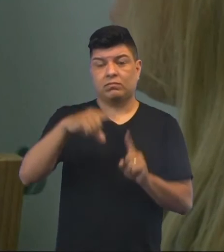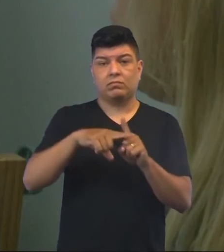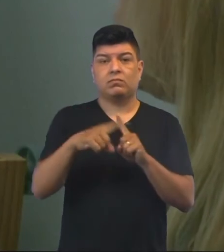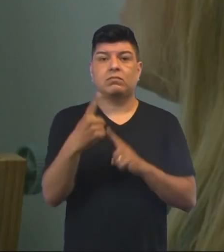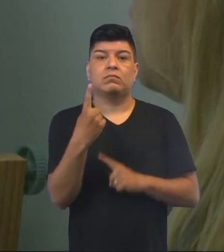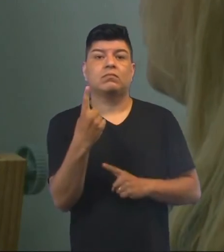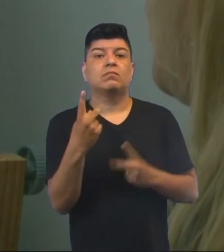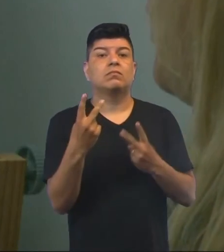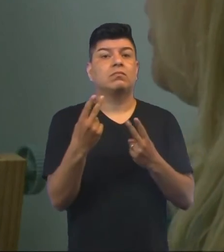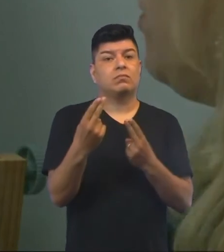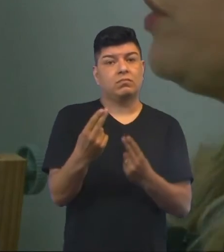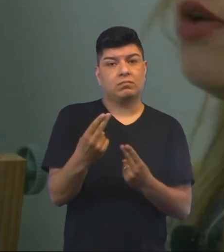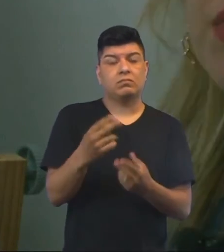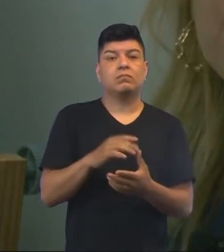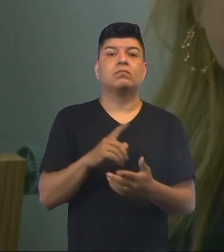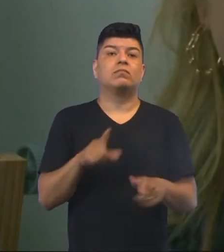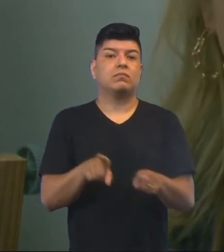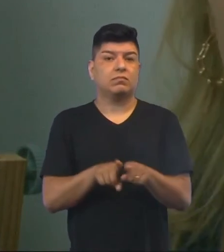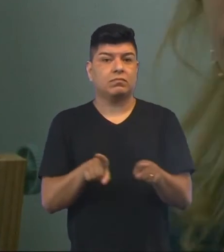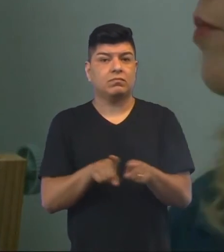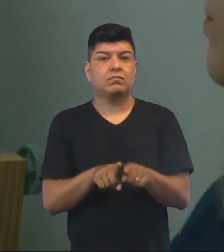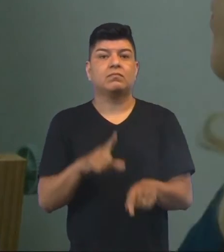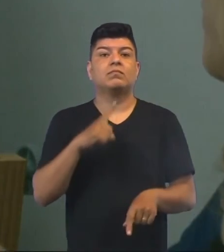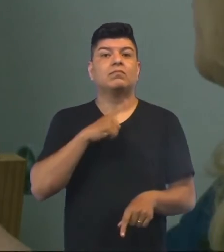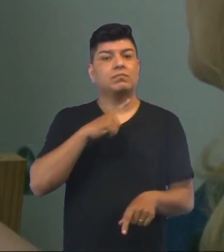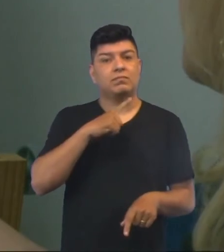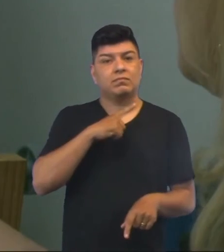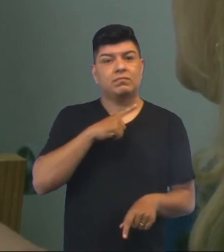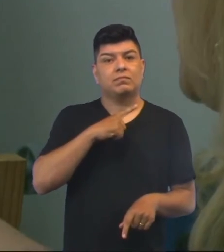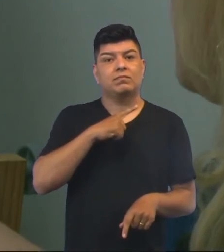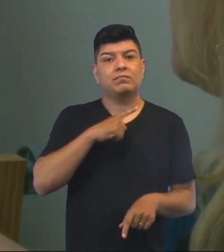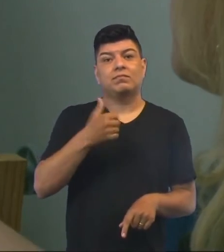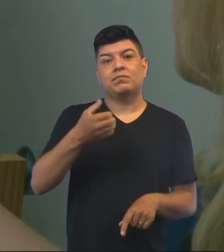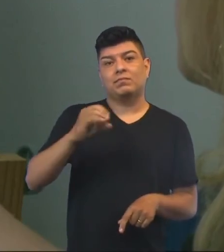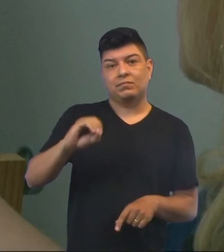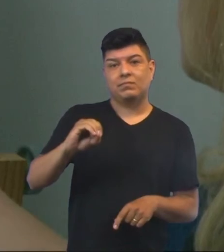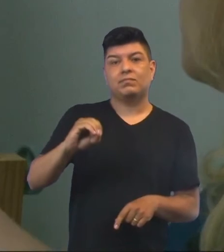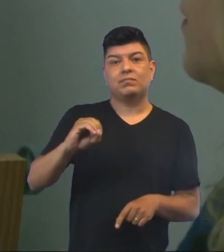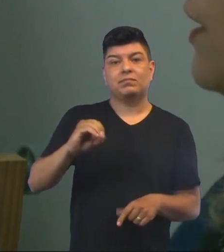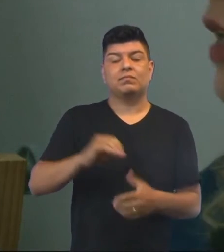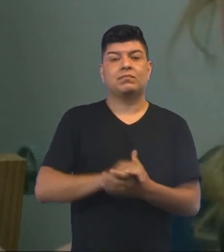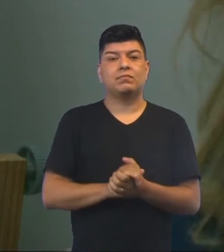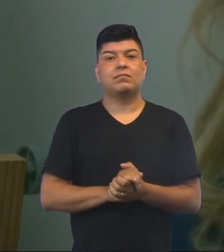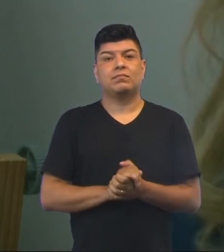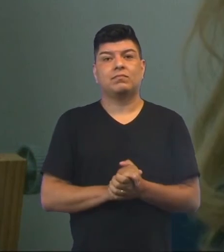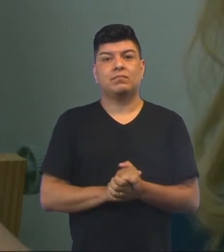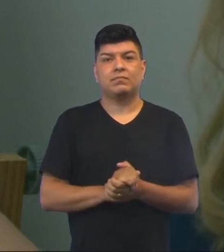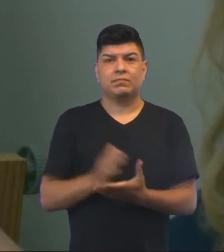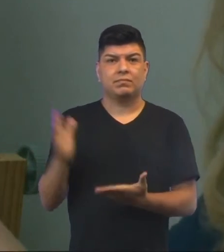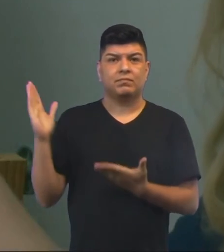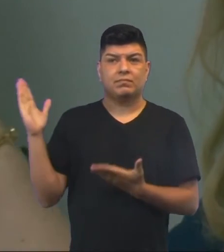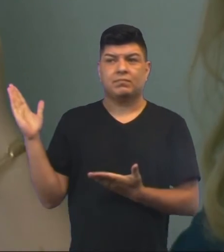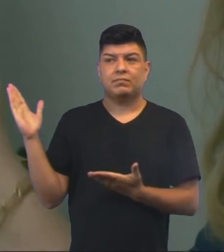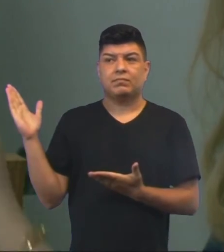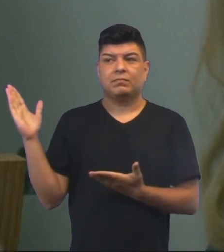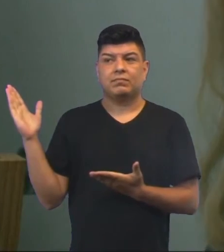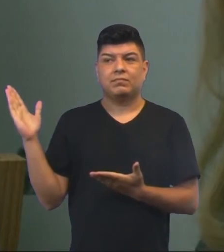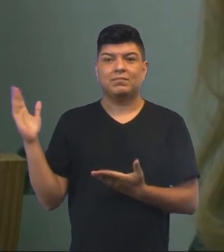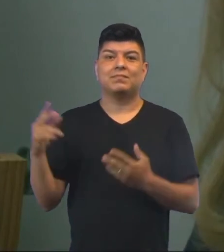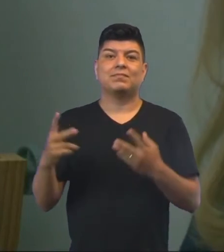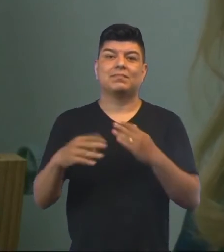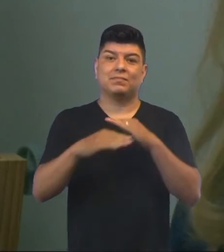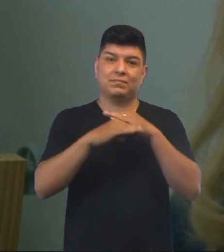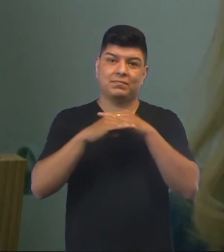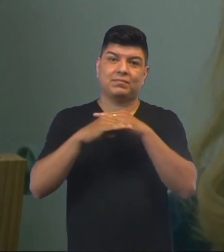mais e eu também vou ter dez isso aqui há uma